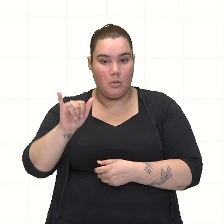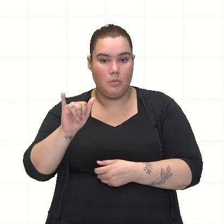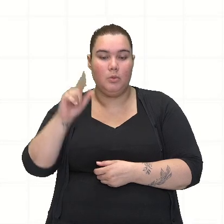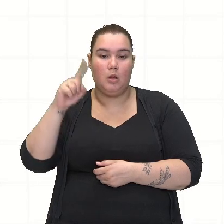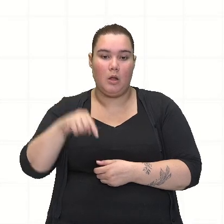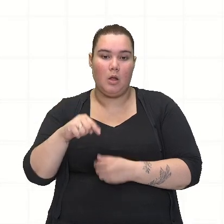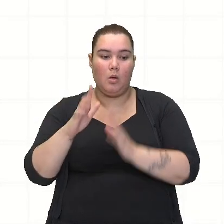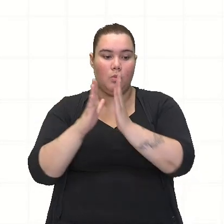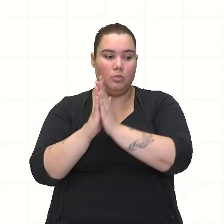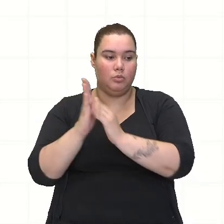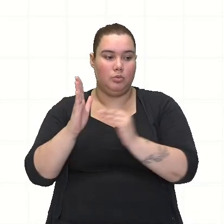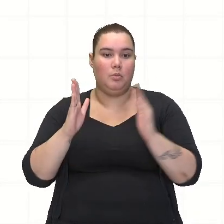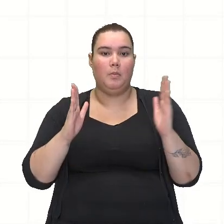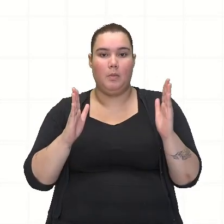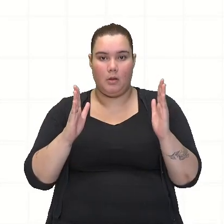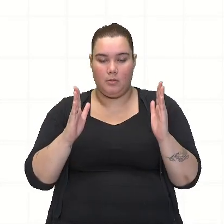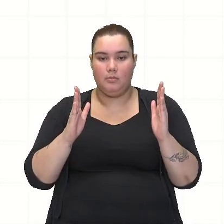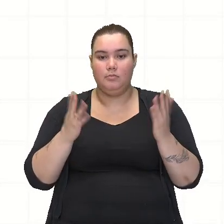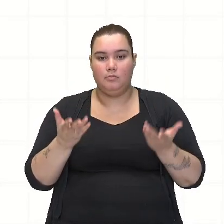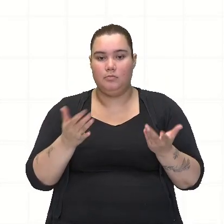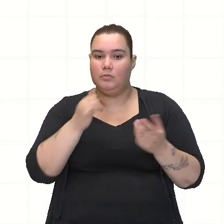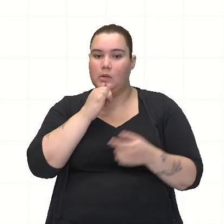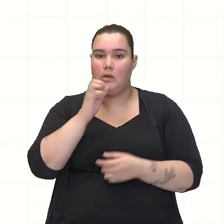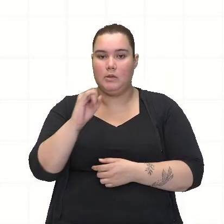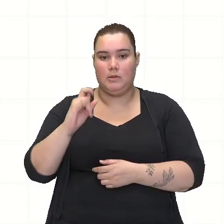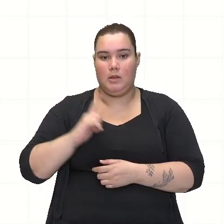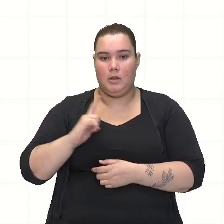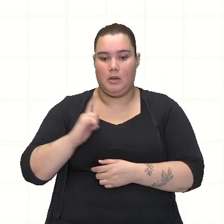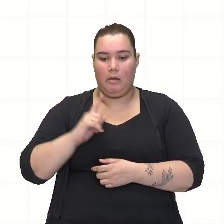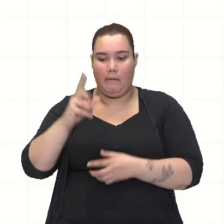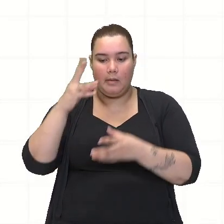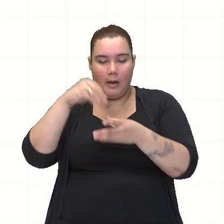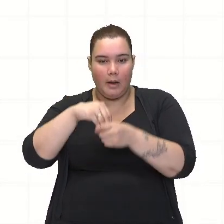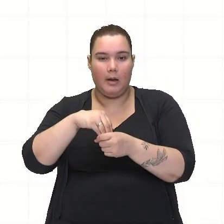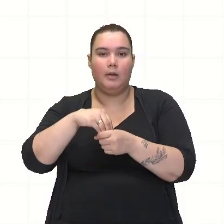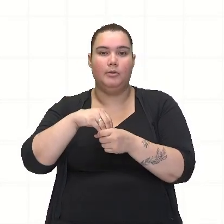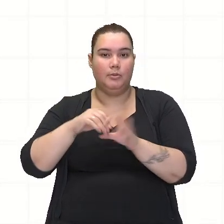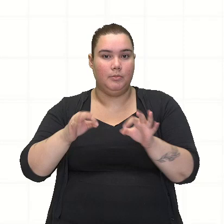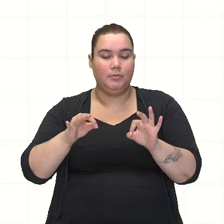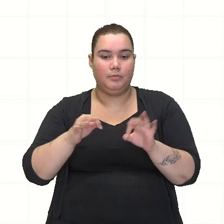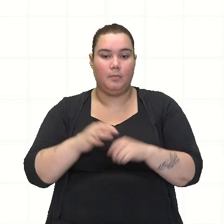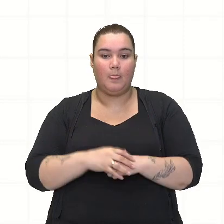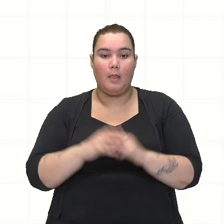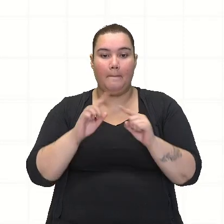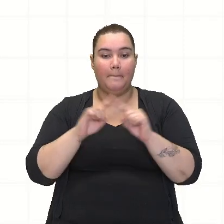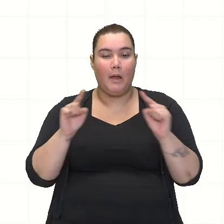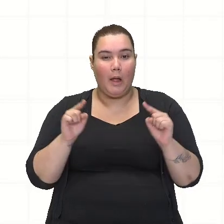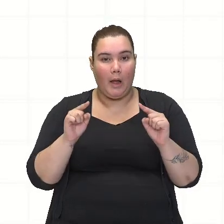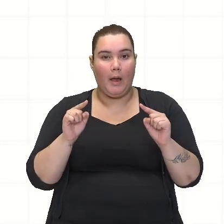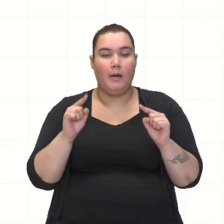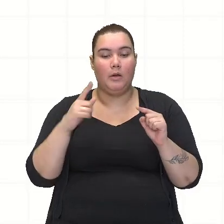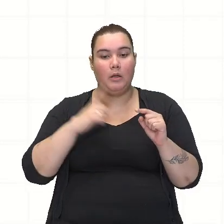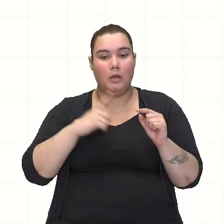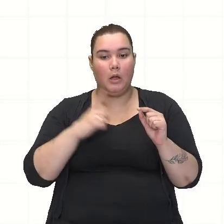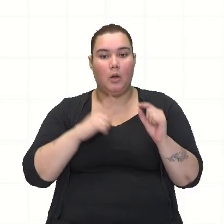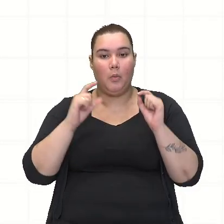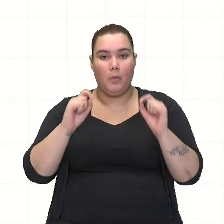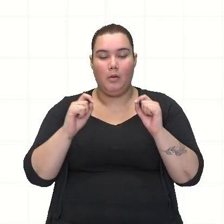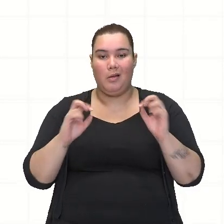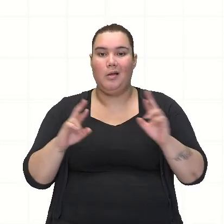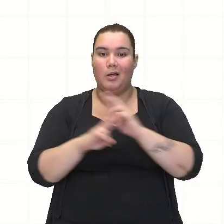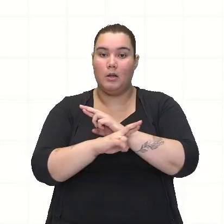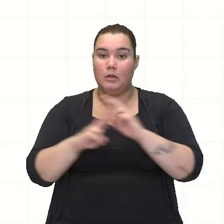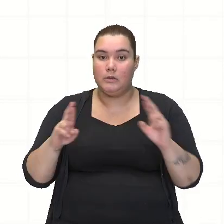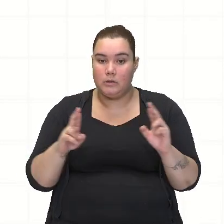nosso espelho, é como se nós estivéssemos lá dentro, certo? Mas só que nós estamos realizando algo em